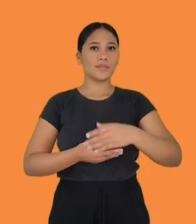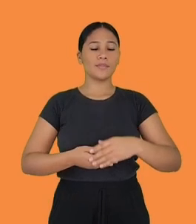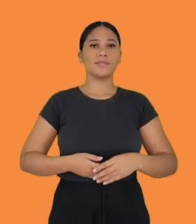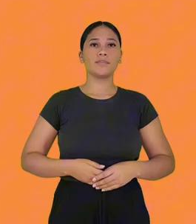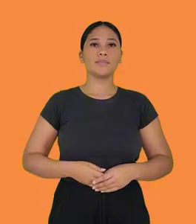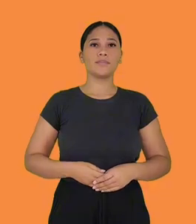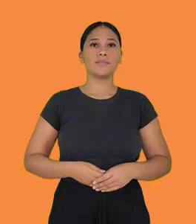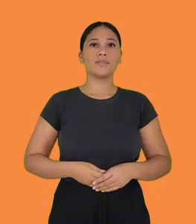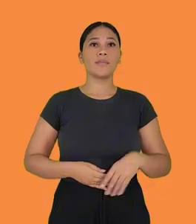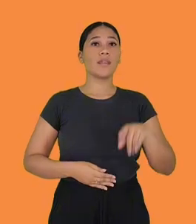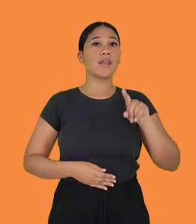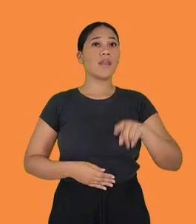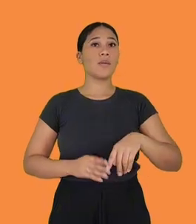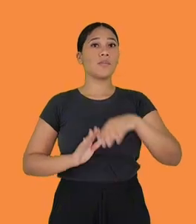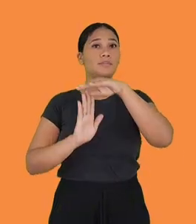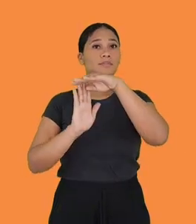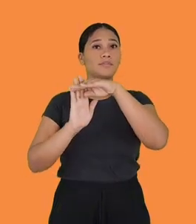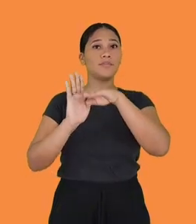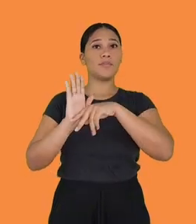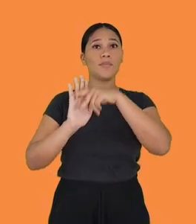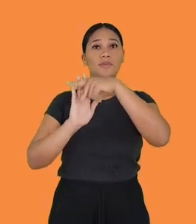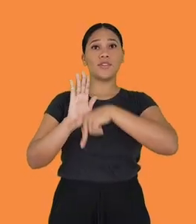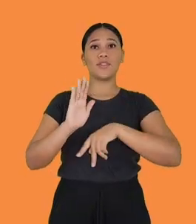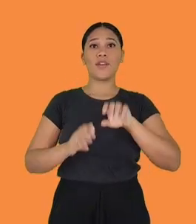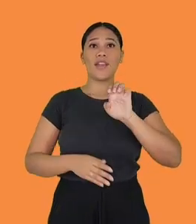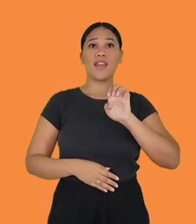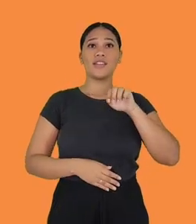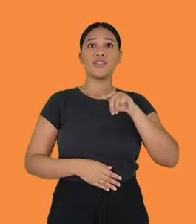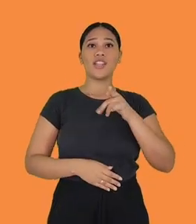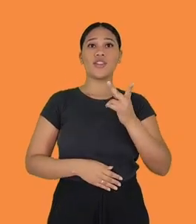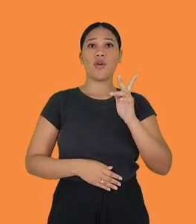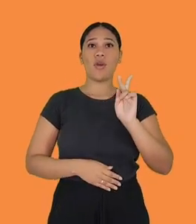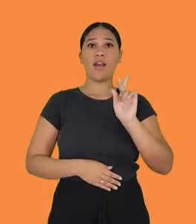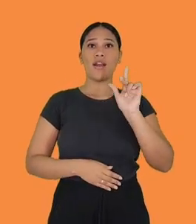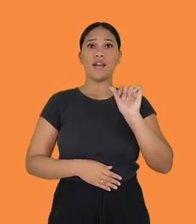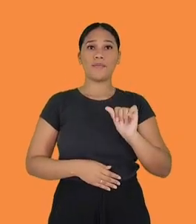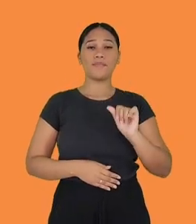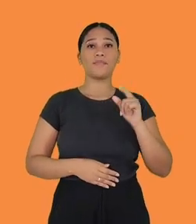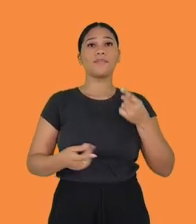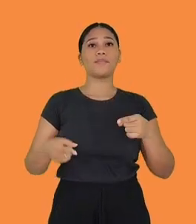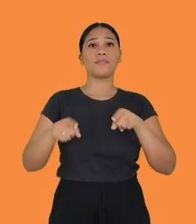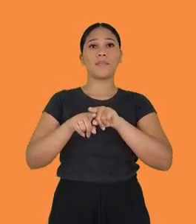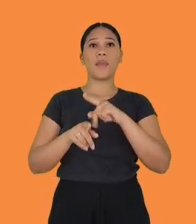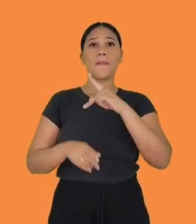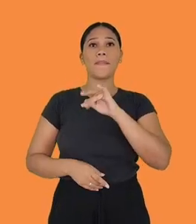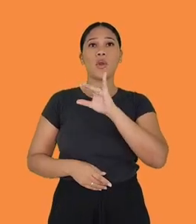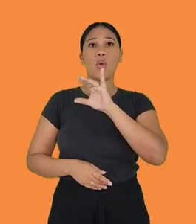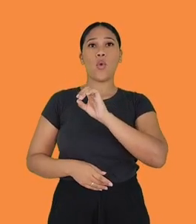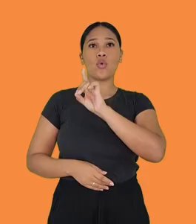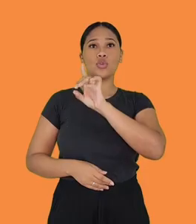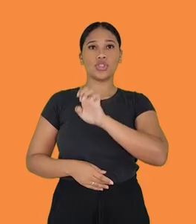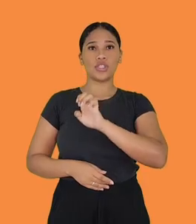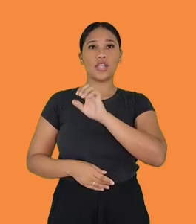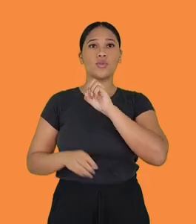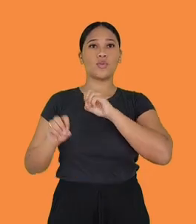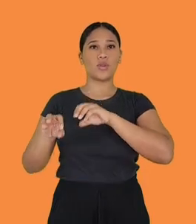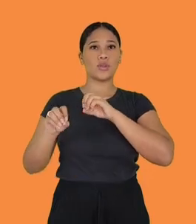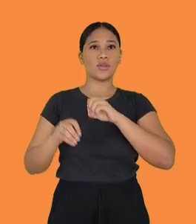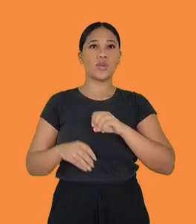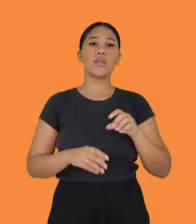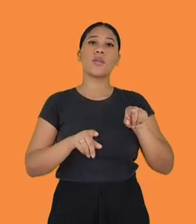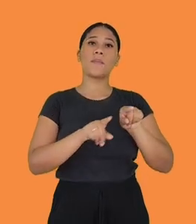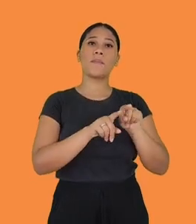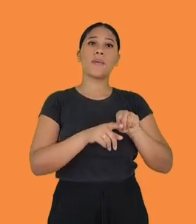Introdução. Este é o programa Engenhoca, uma parceria entre P-Code Education e Instituto Burburinho Cultural,